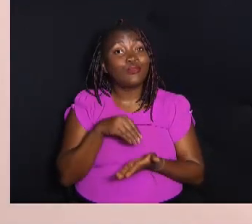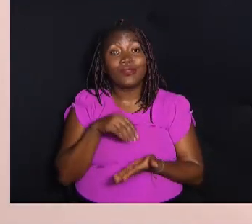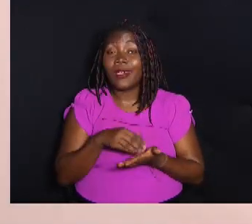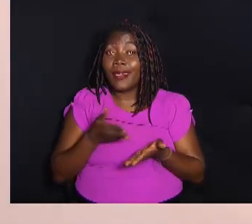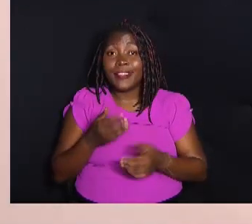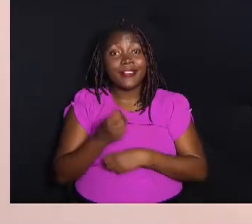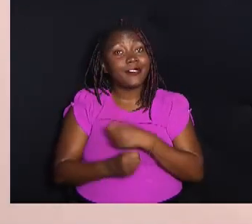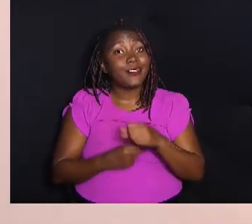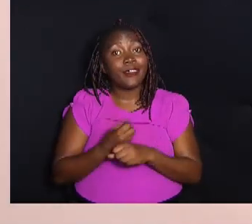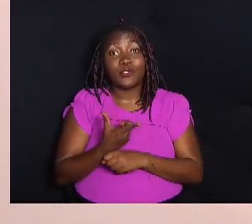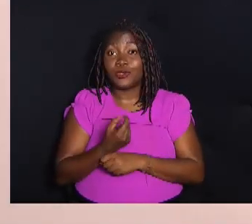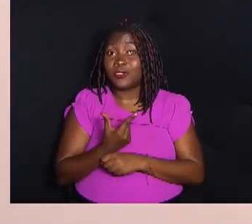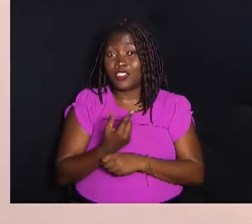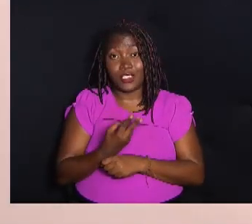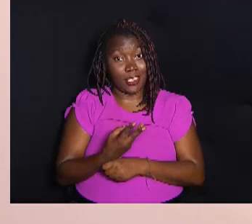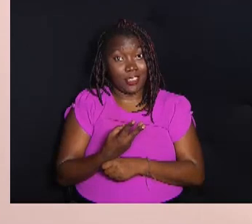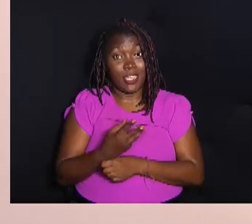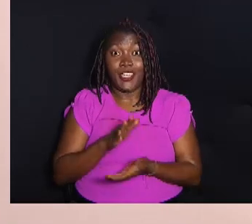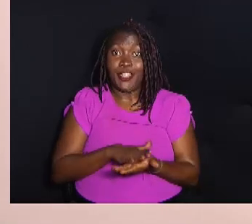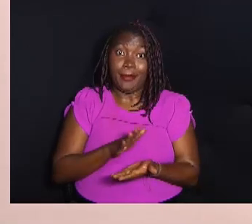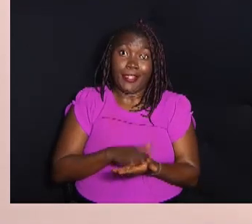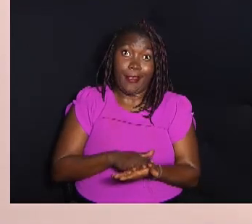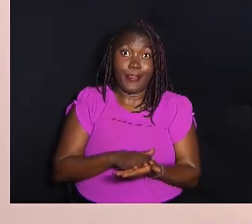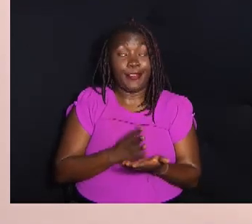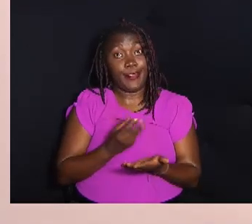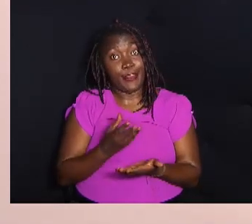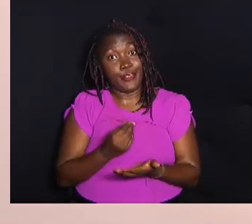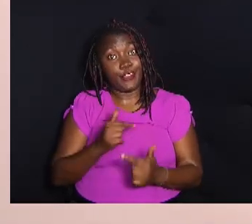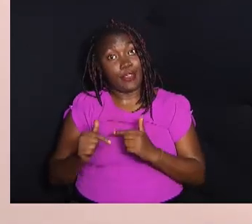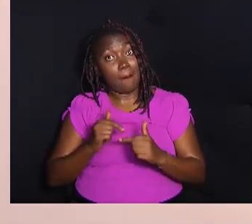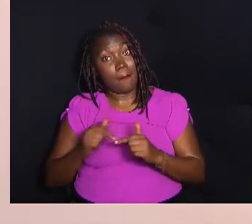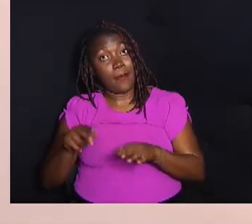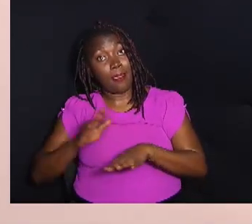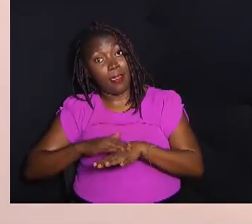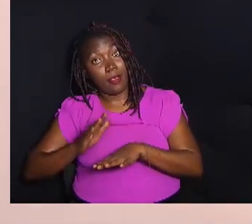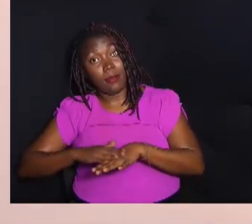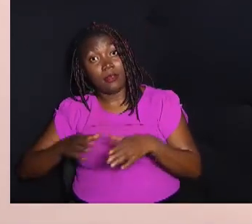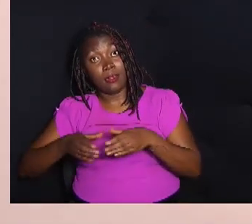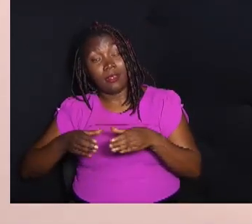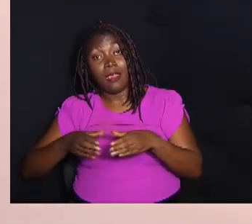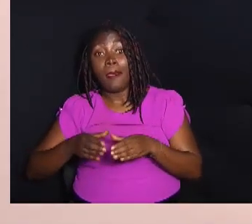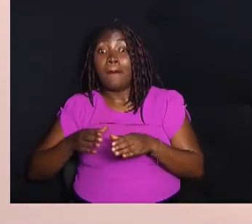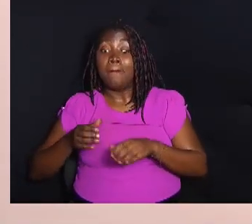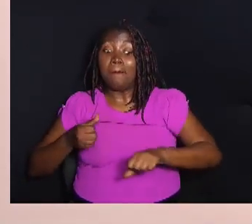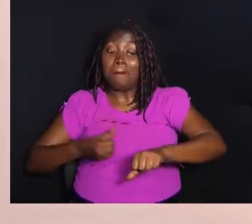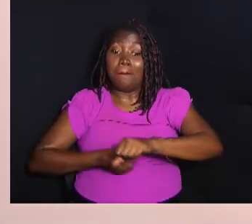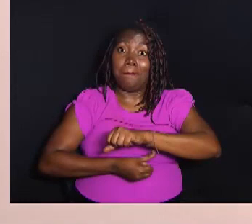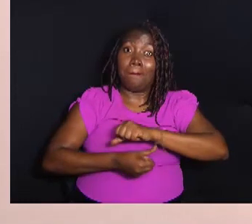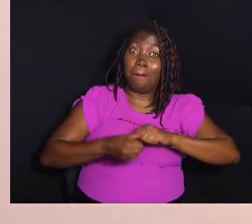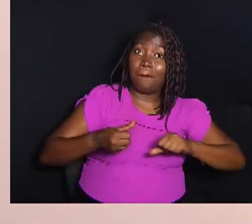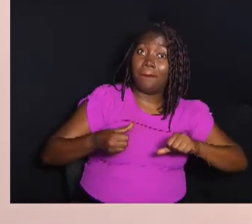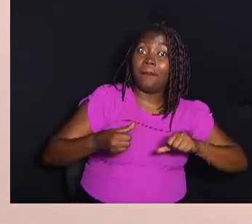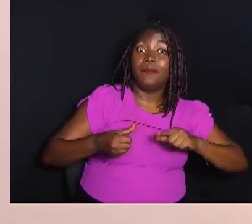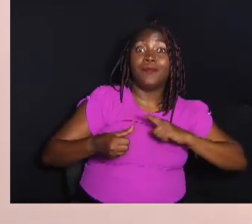de 2023 que demandasse grande trabalho da da comissão em compensação nós tivemos eh